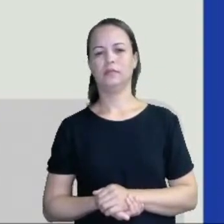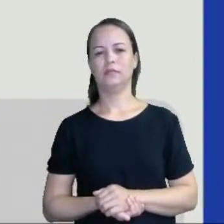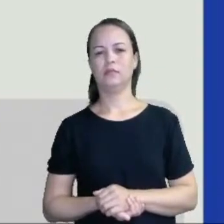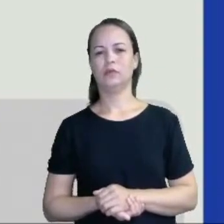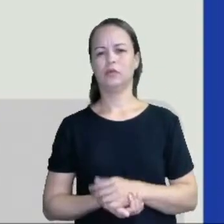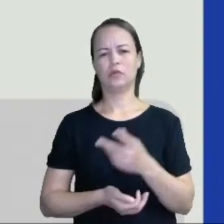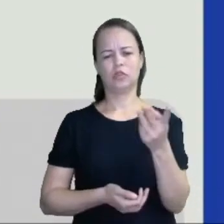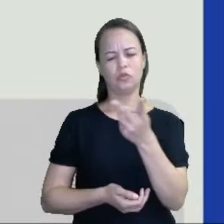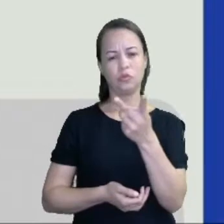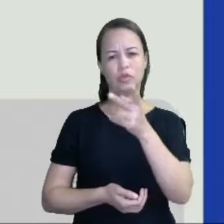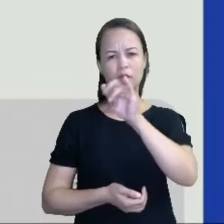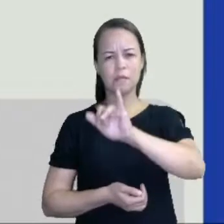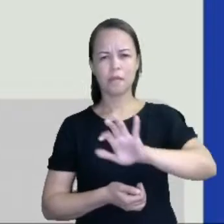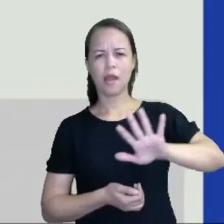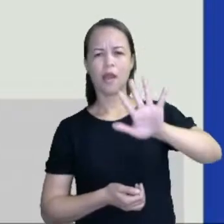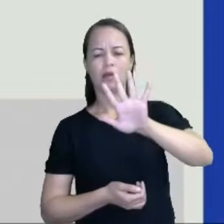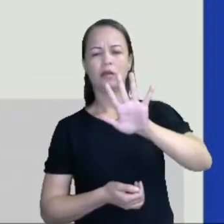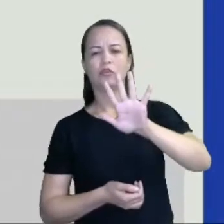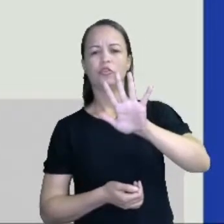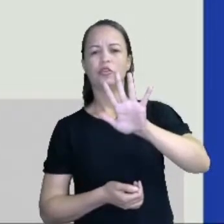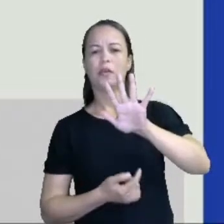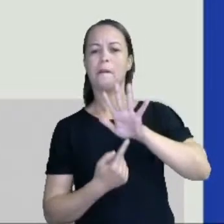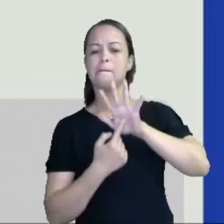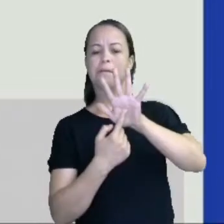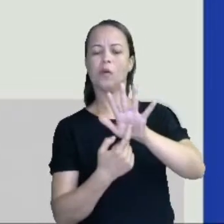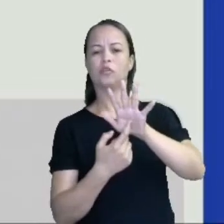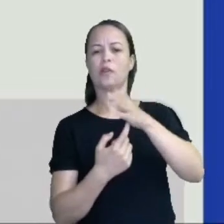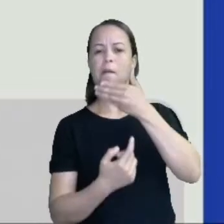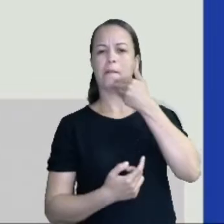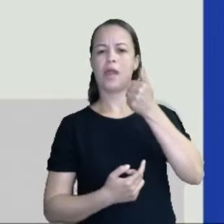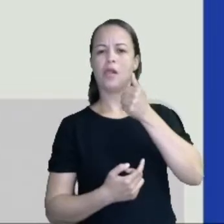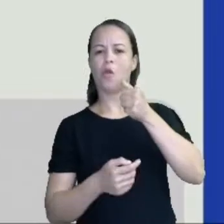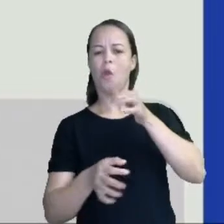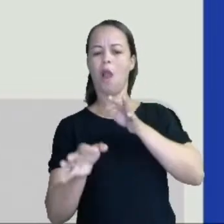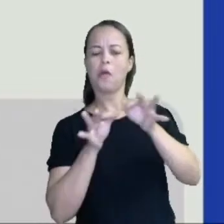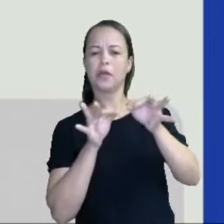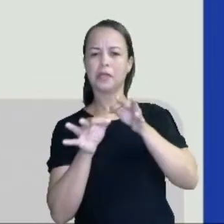Qual dessas duas imagens apresenta a melhor infraestrutura?